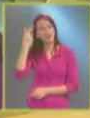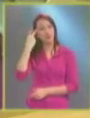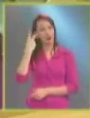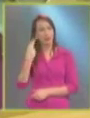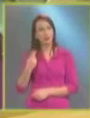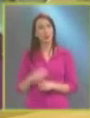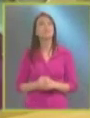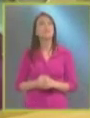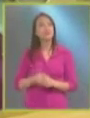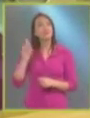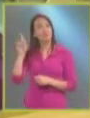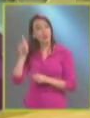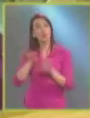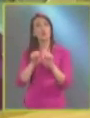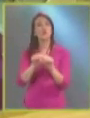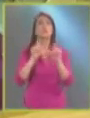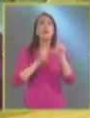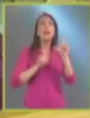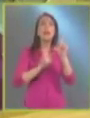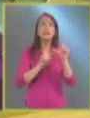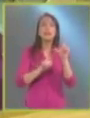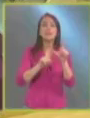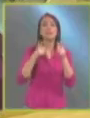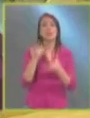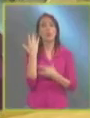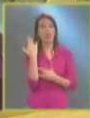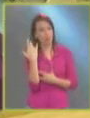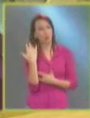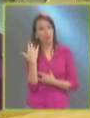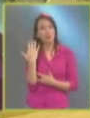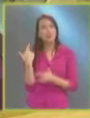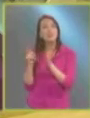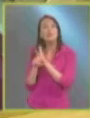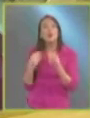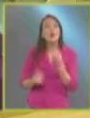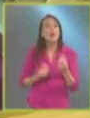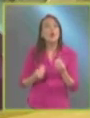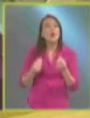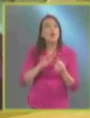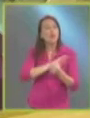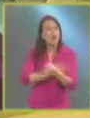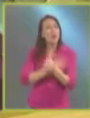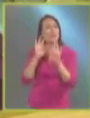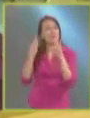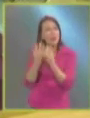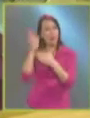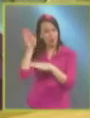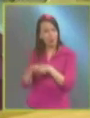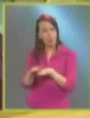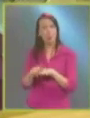você fez letras na UFMG, fiz, né? Fiz. Agora, fiz. Você teve força para chegar até onde você chegou? Você teve apoio de família e